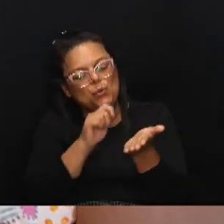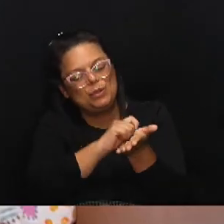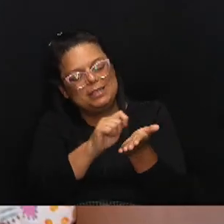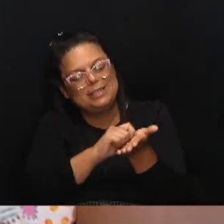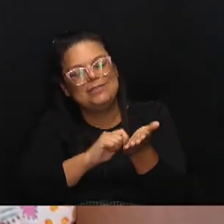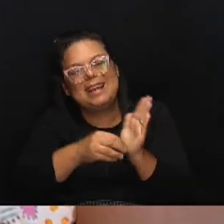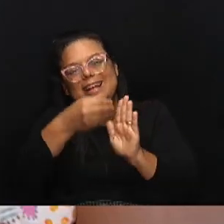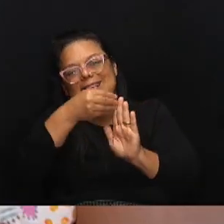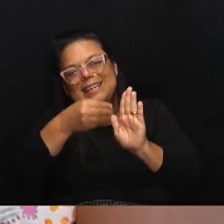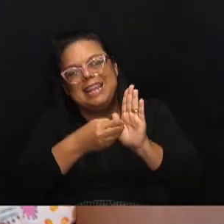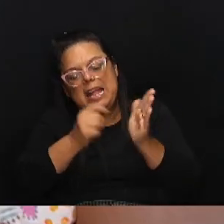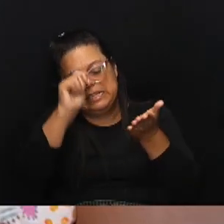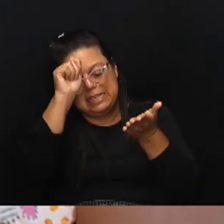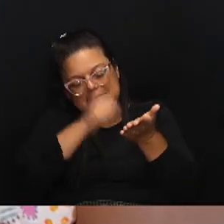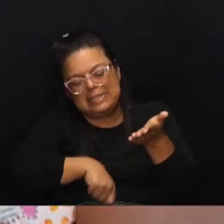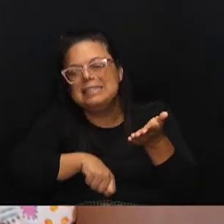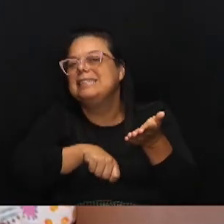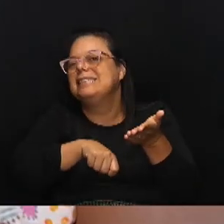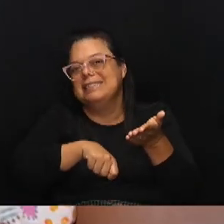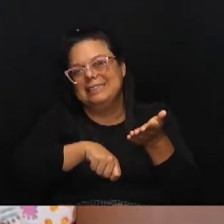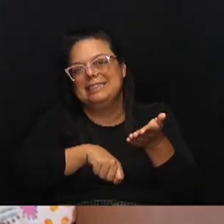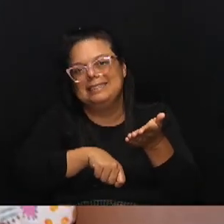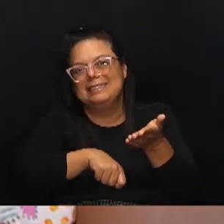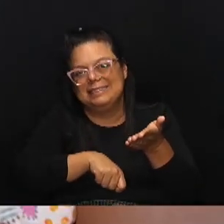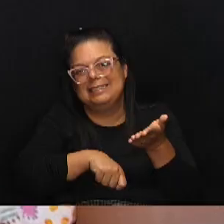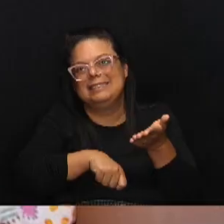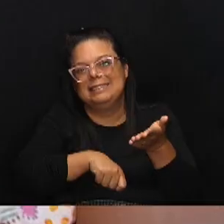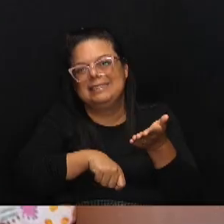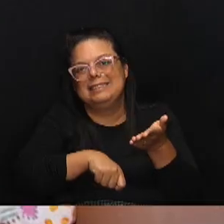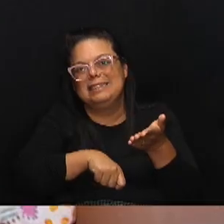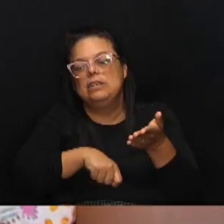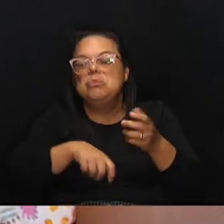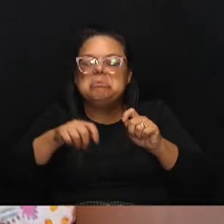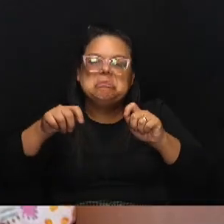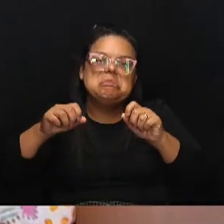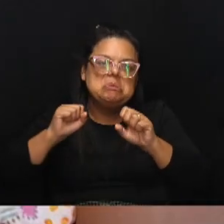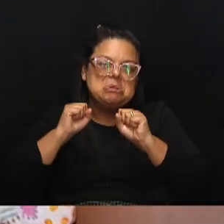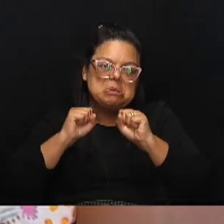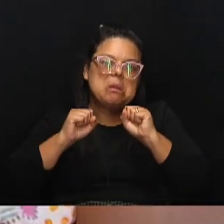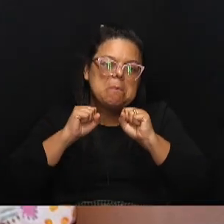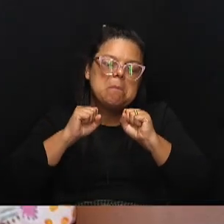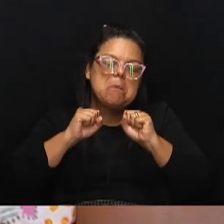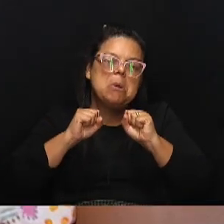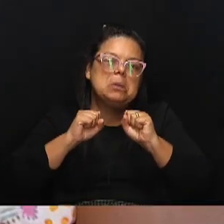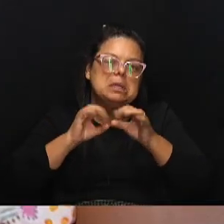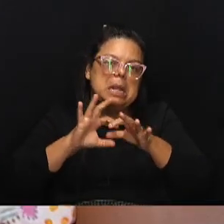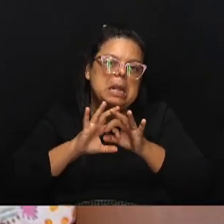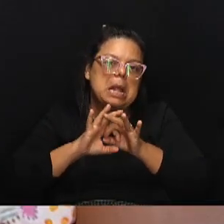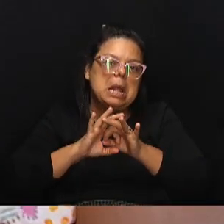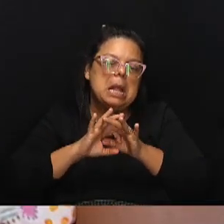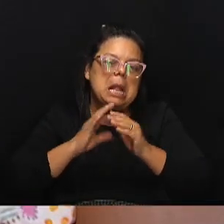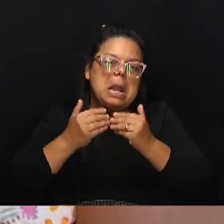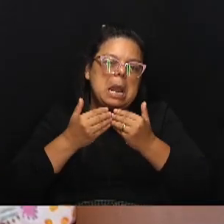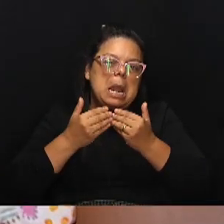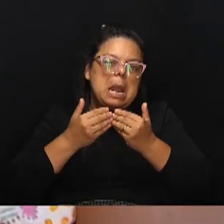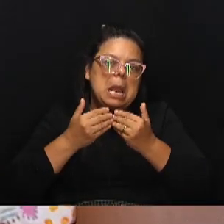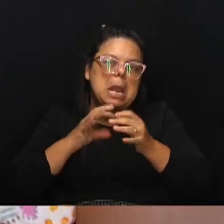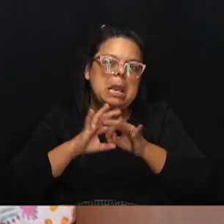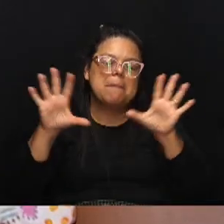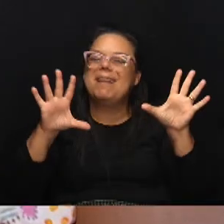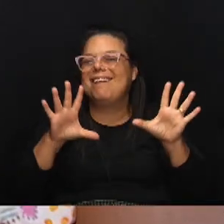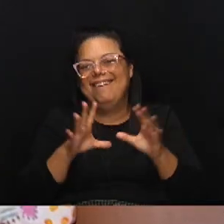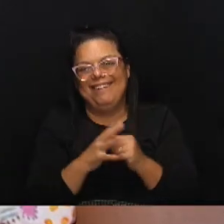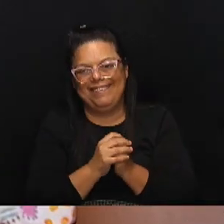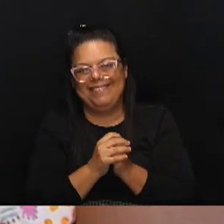atas registradas, né? E os que podem dar o aval dessa situação. Então, não era só